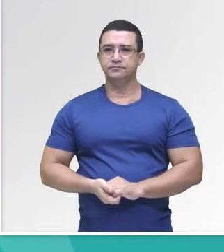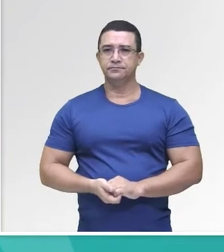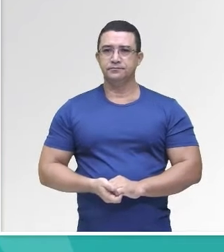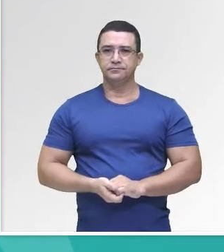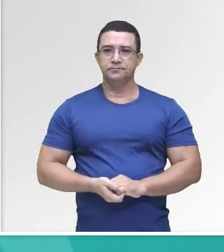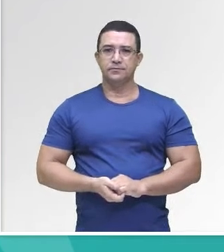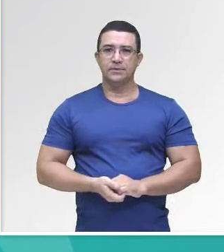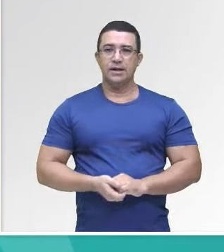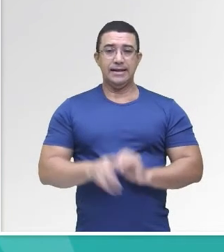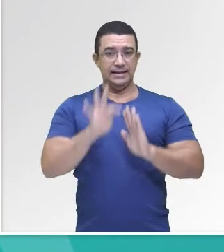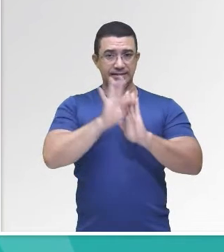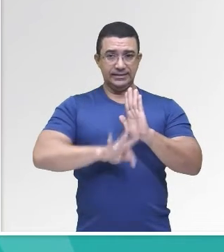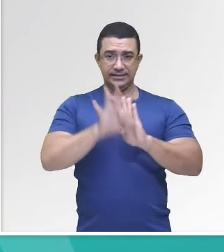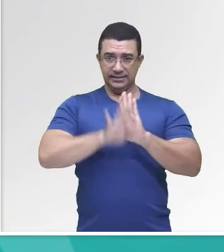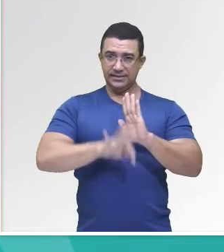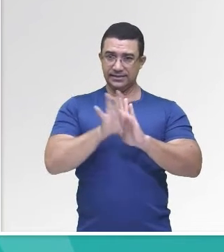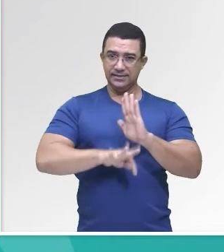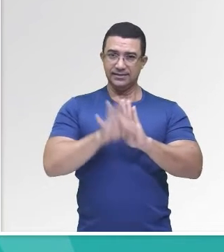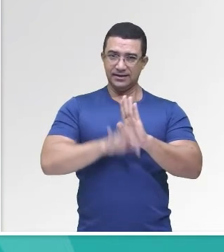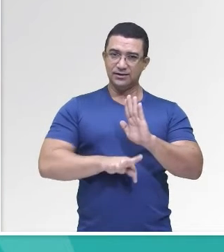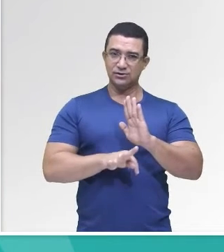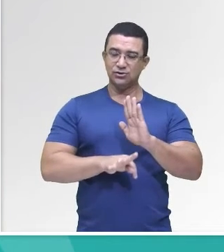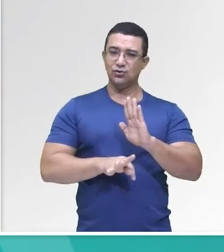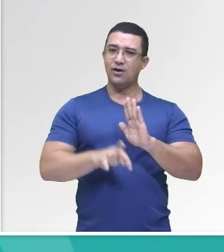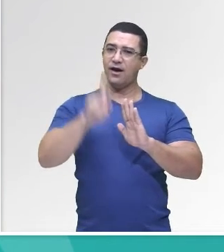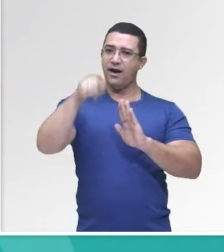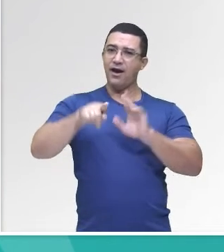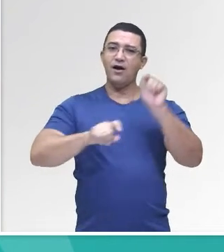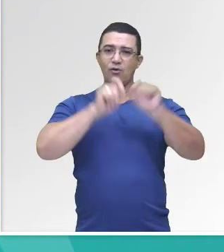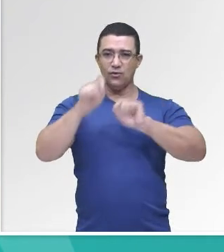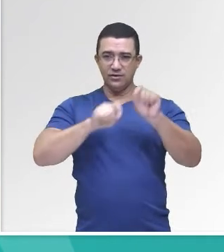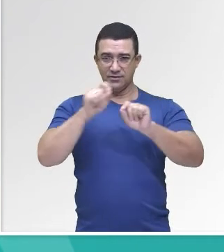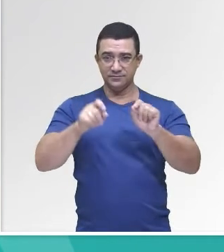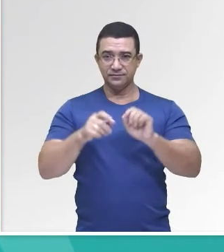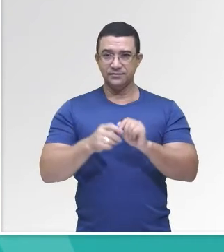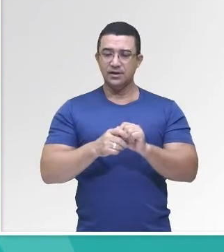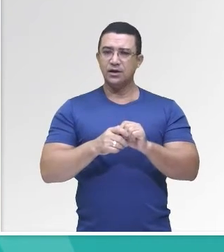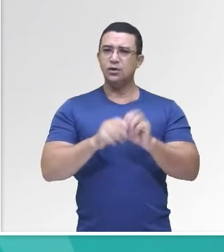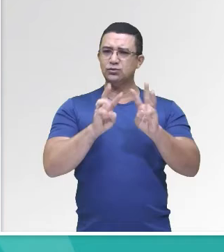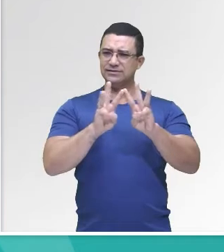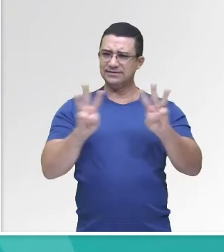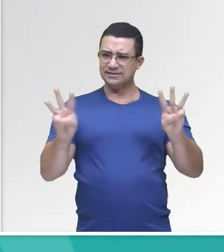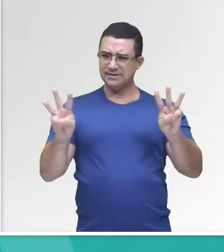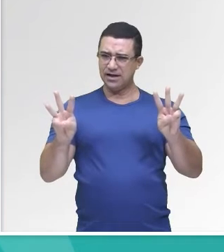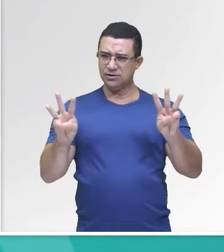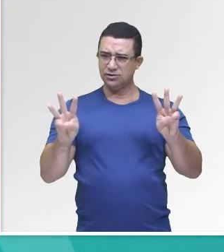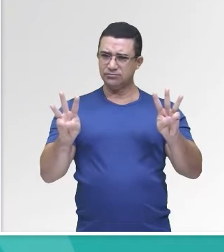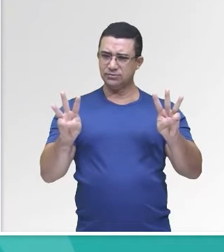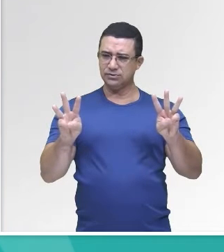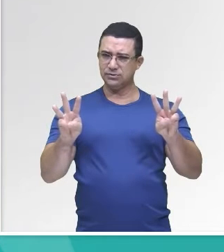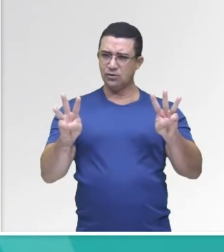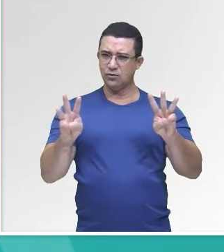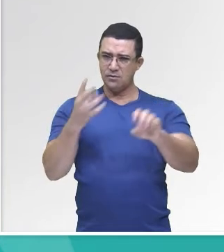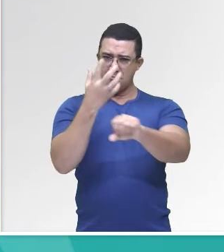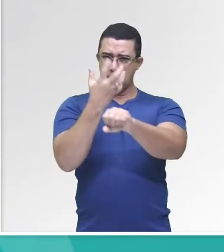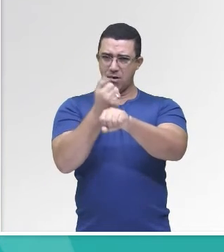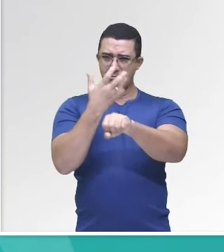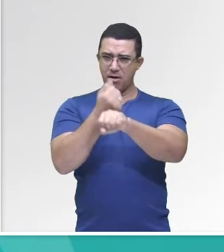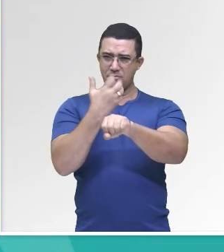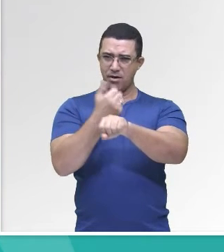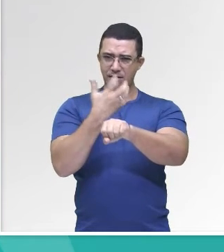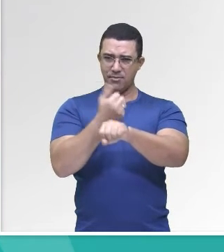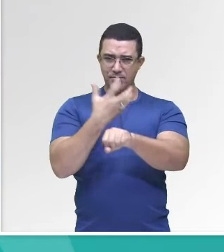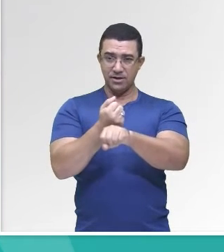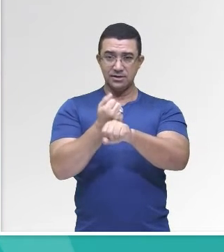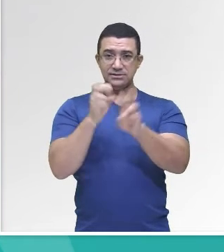que nós acabamos de ler, ele foi tirado de um site. Tá aqui o nosso